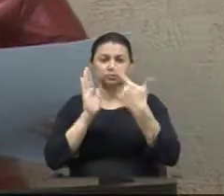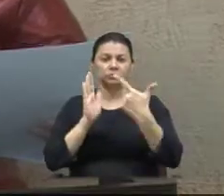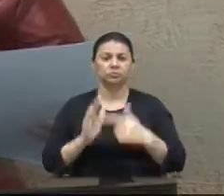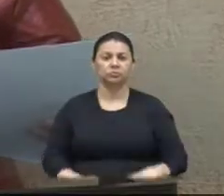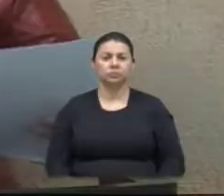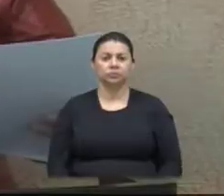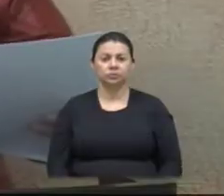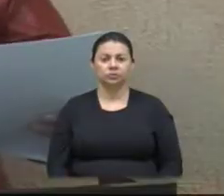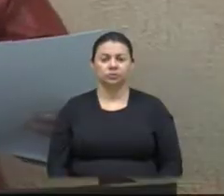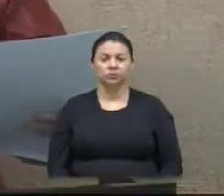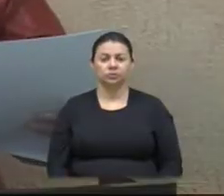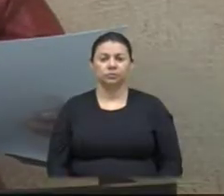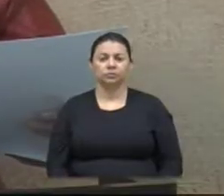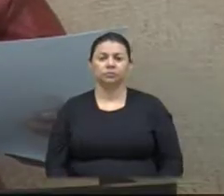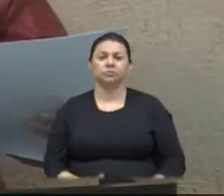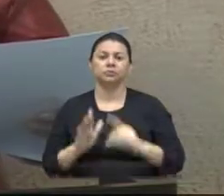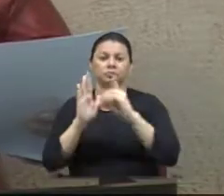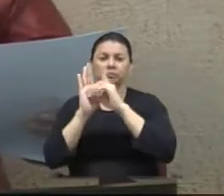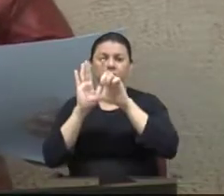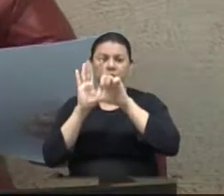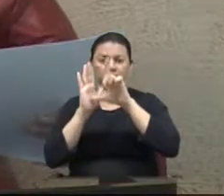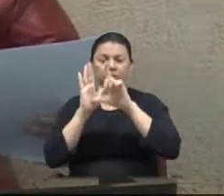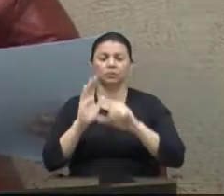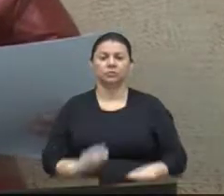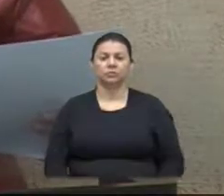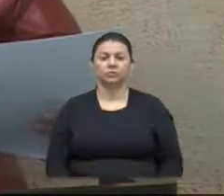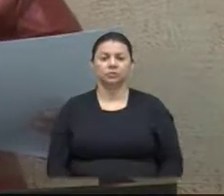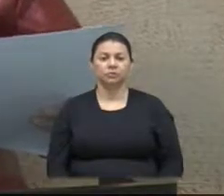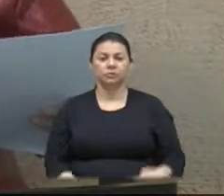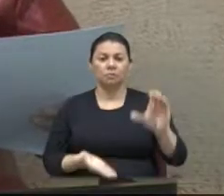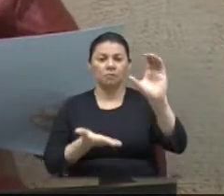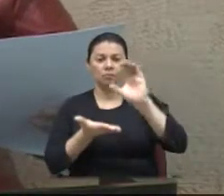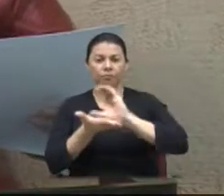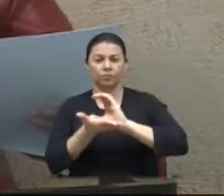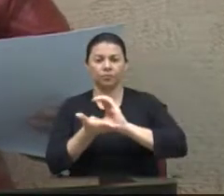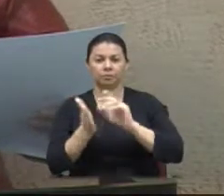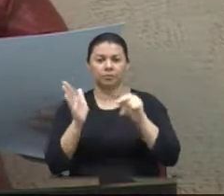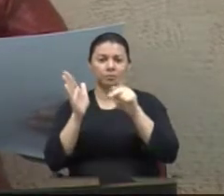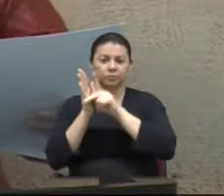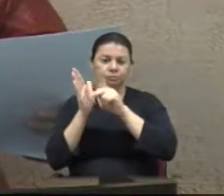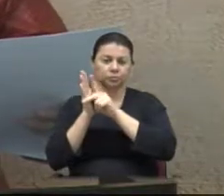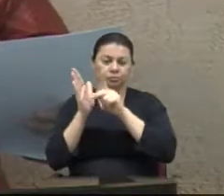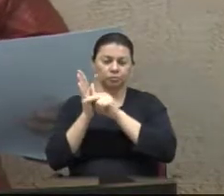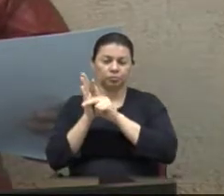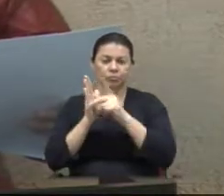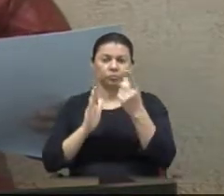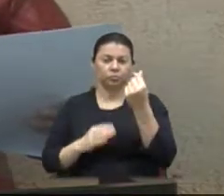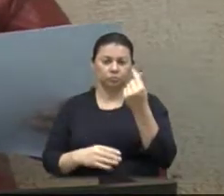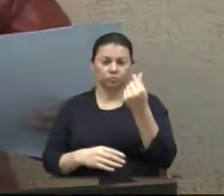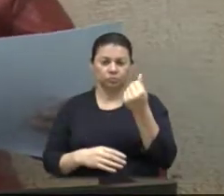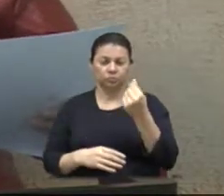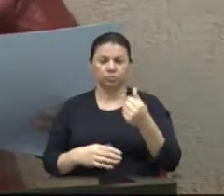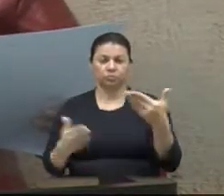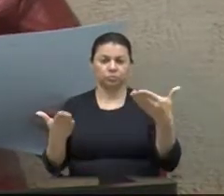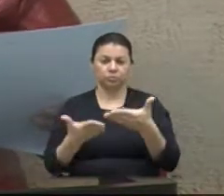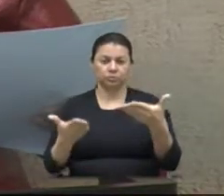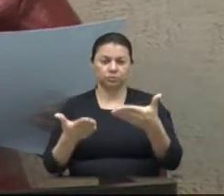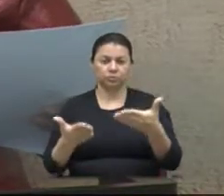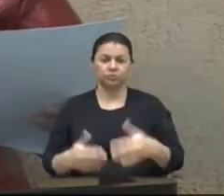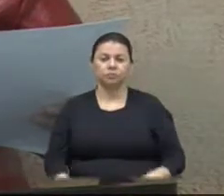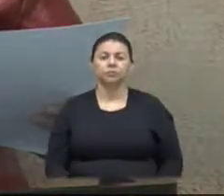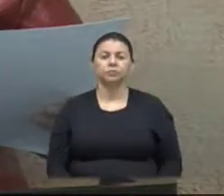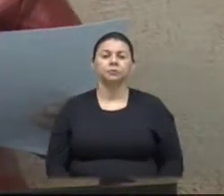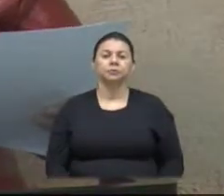execução desse decreto legislativo correrão por conta de verbas próprias do orçamento vigente suplementadas se necessário artigo